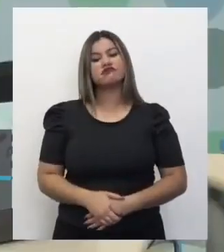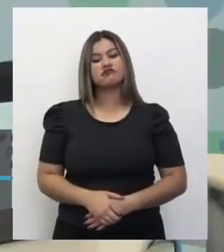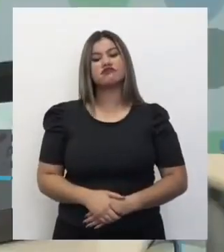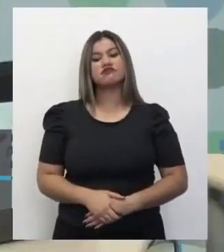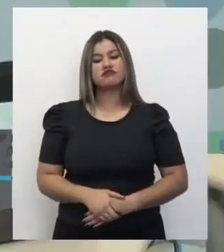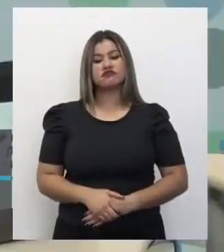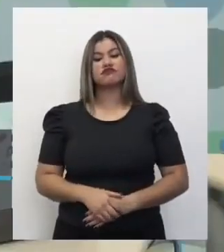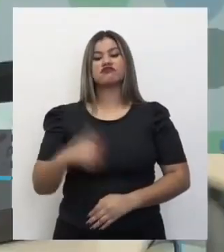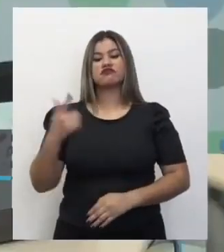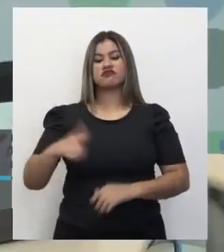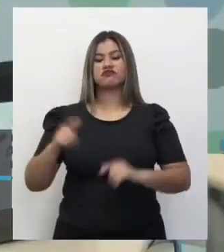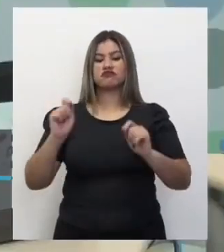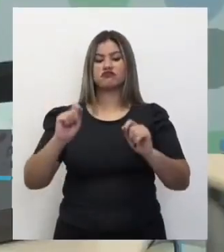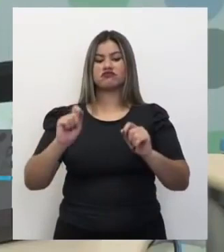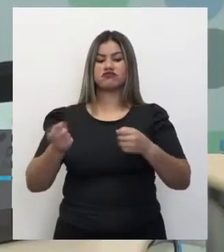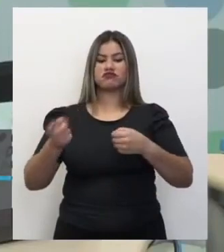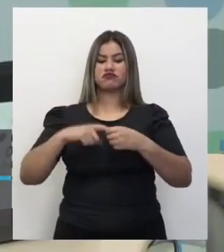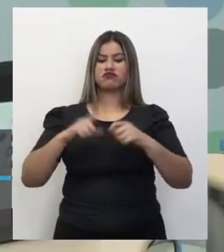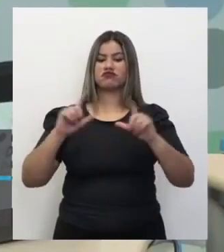Pode voltar um pouquinho na imagem.